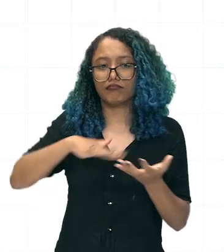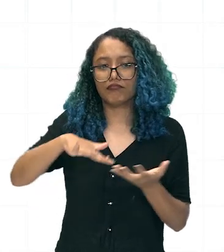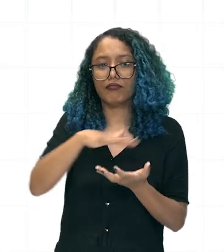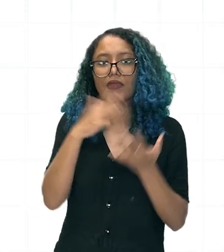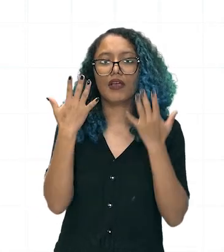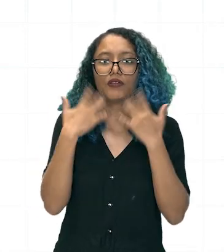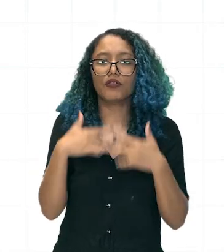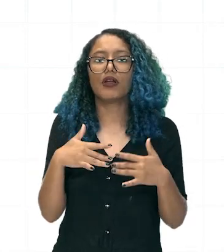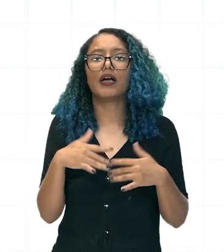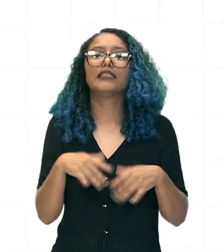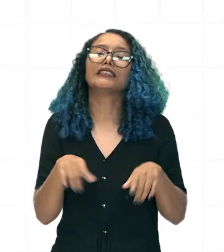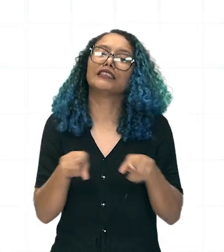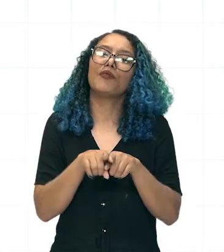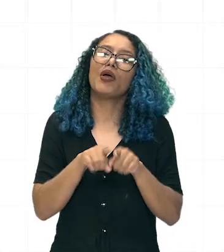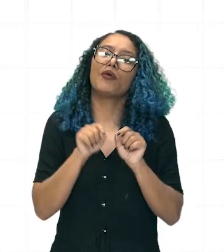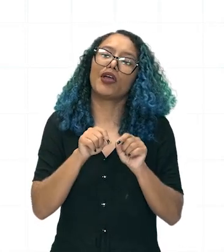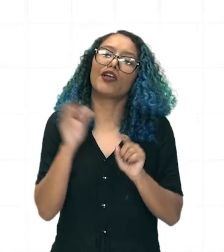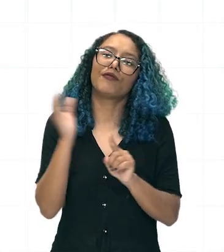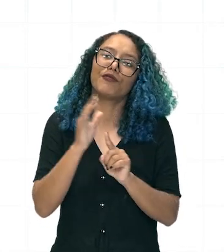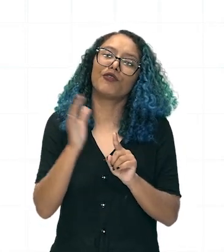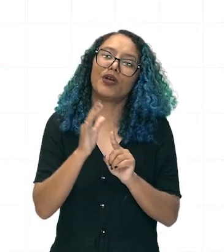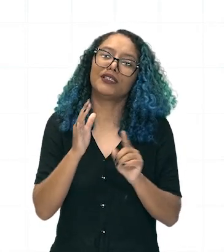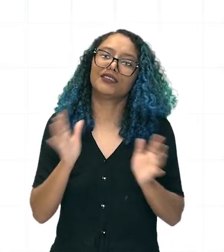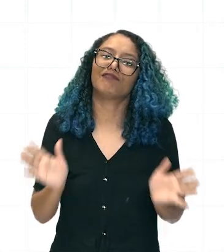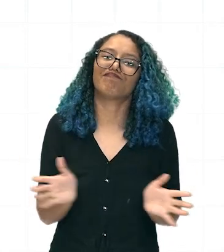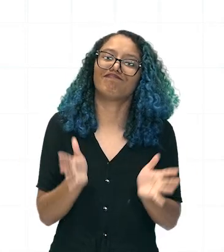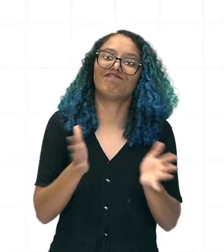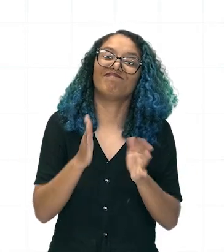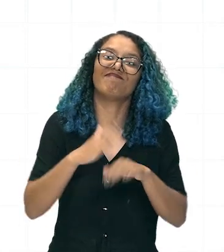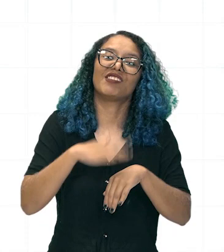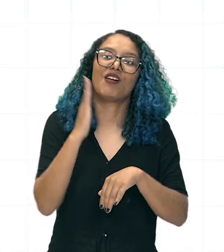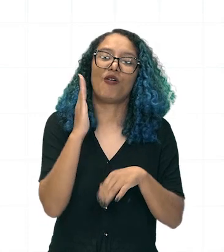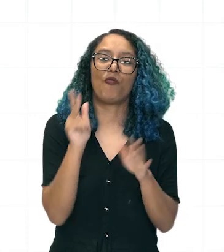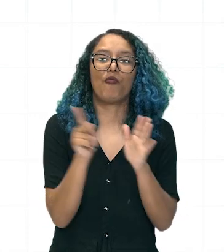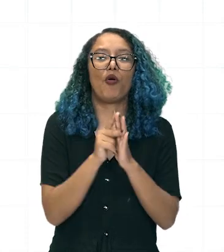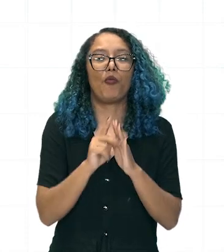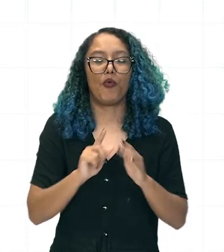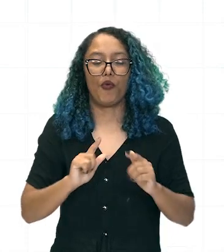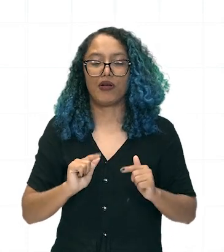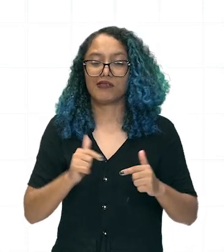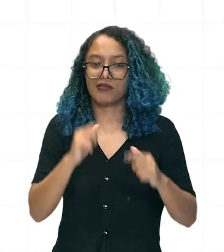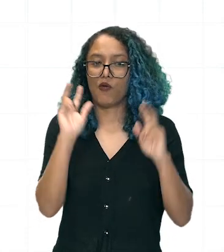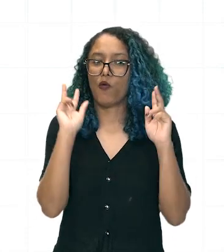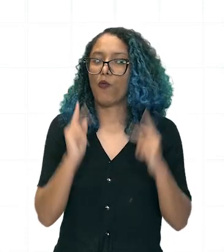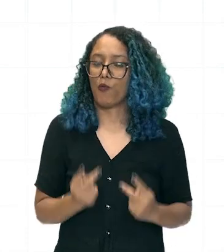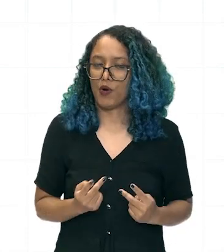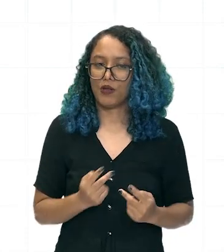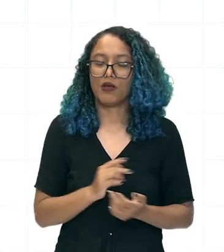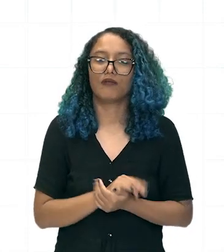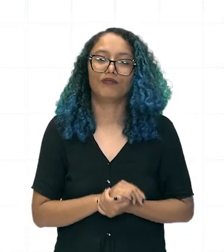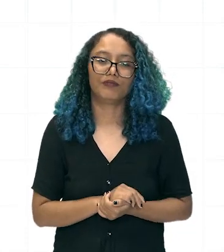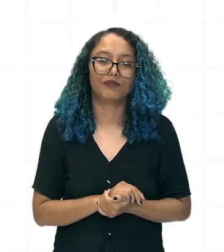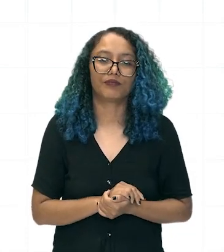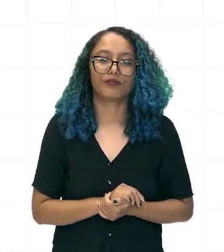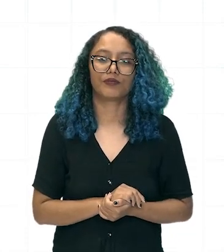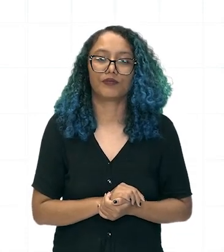nós estamos vendo aí numa imagem uma área de floresta em que